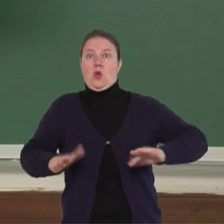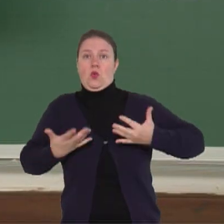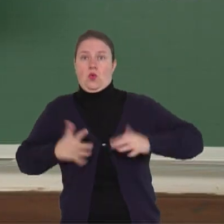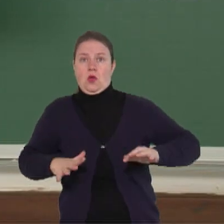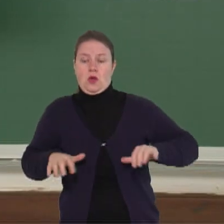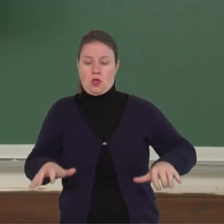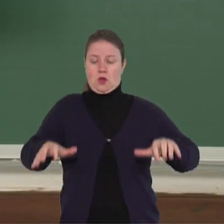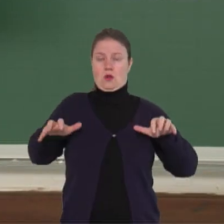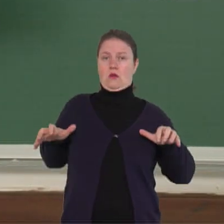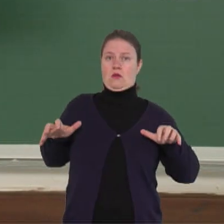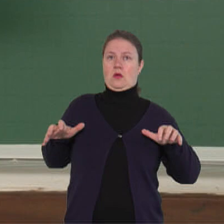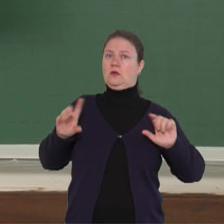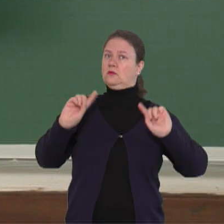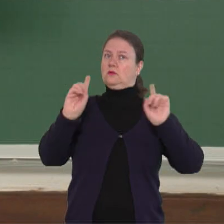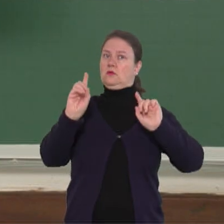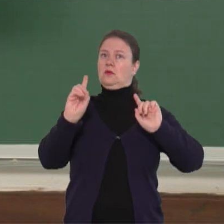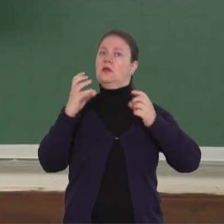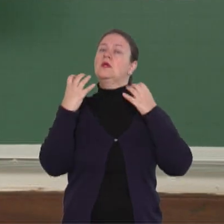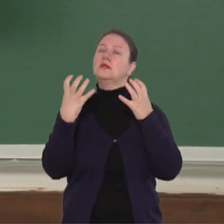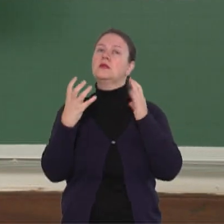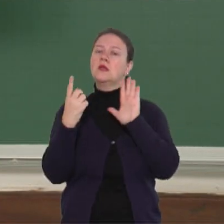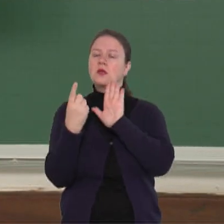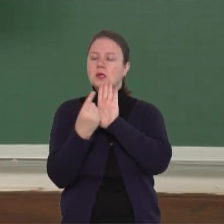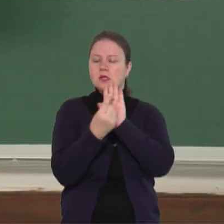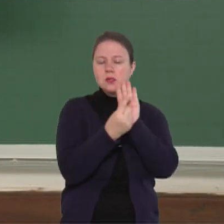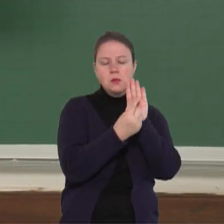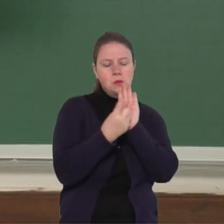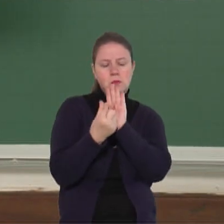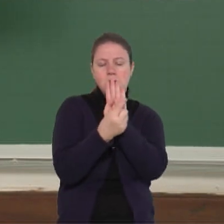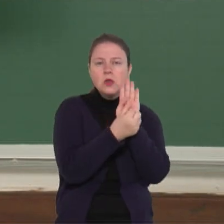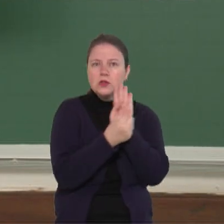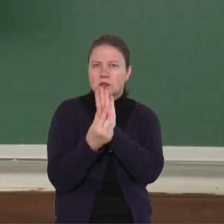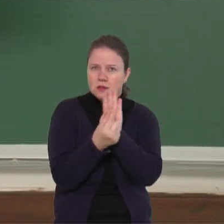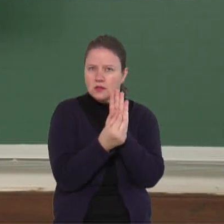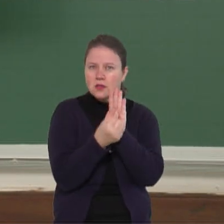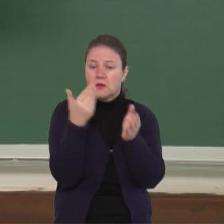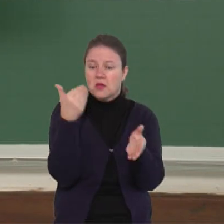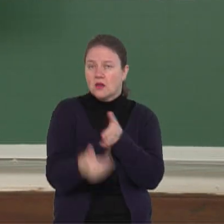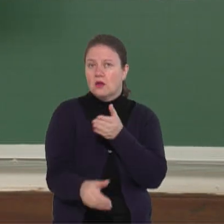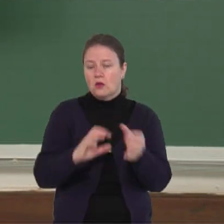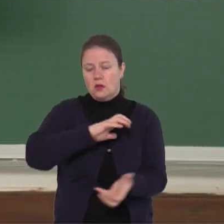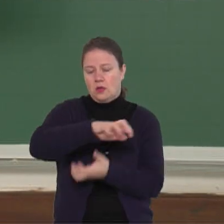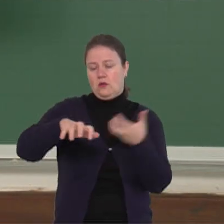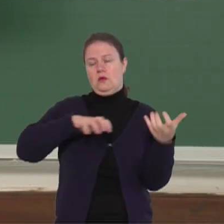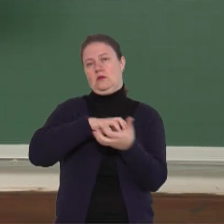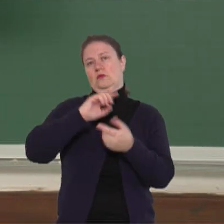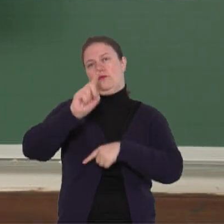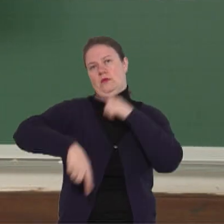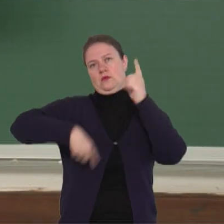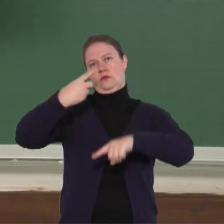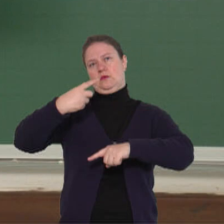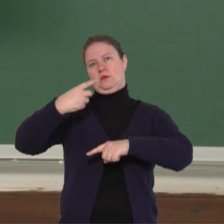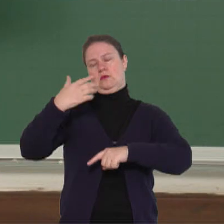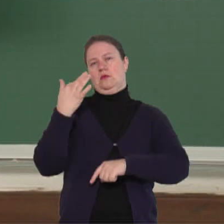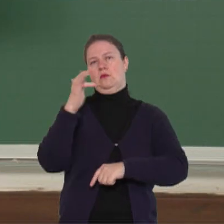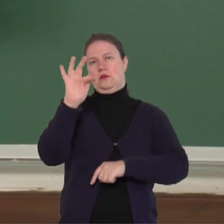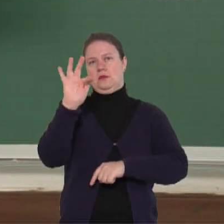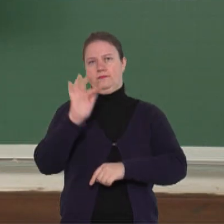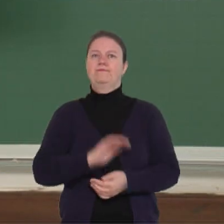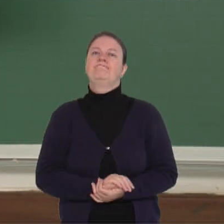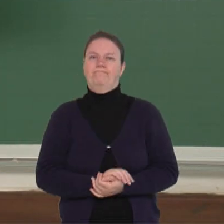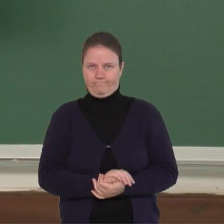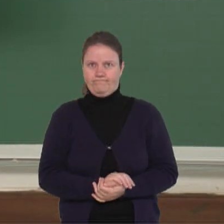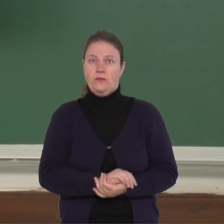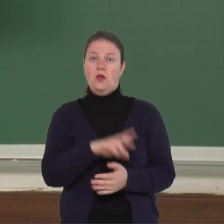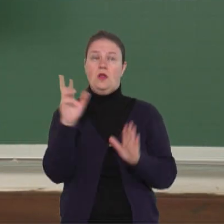nobreza francesa no poder, eles queriam a burguesia, que havia perdido a Revolução Francesa. Então, está totalmente inviável essa alternativa,